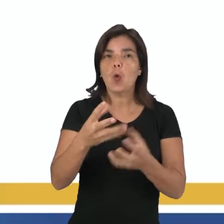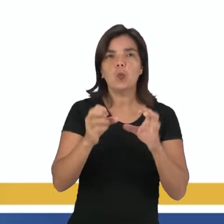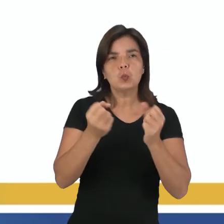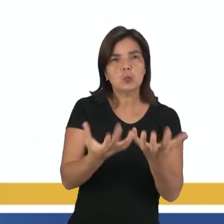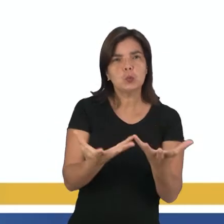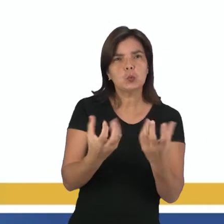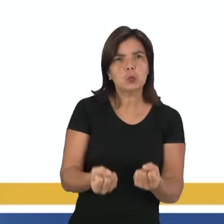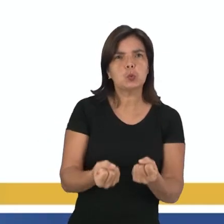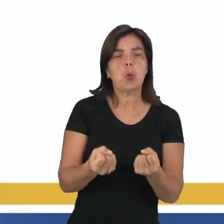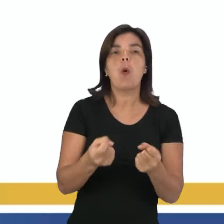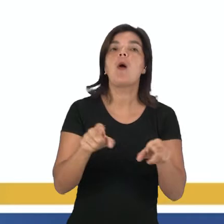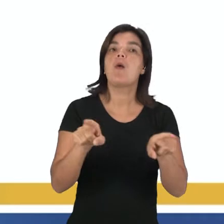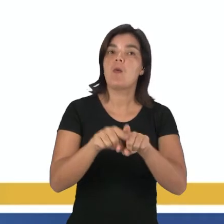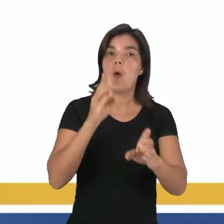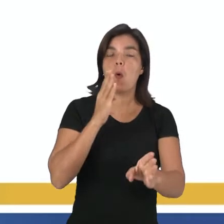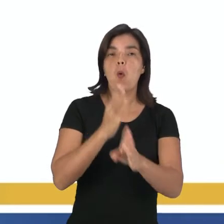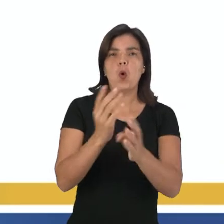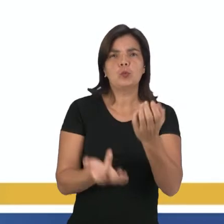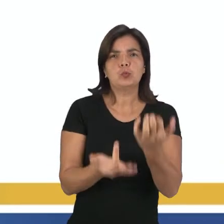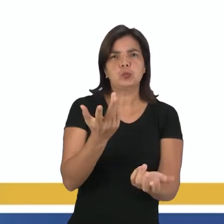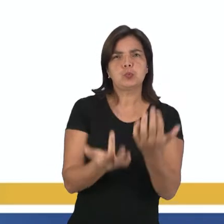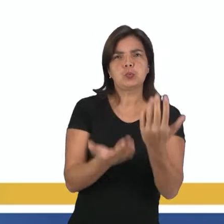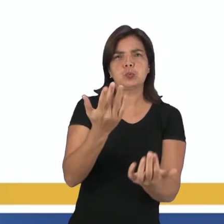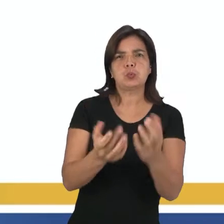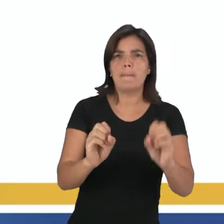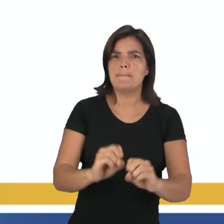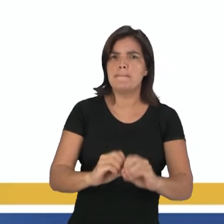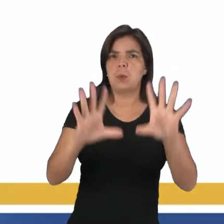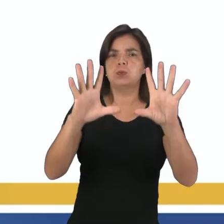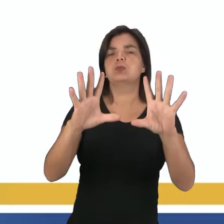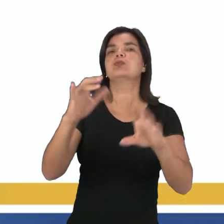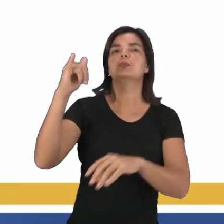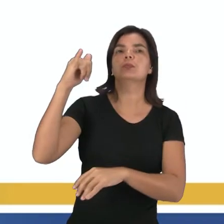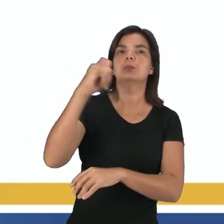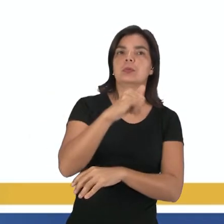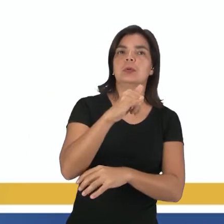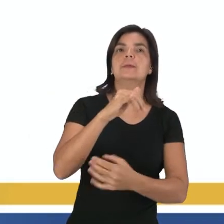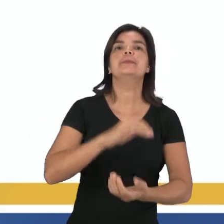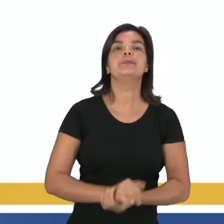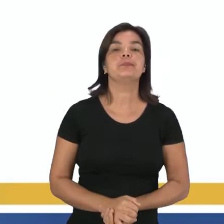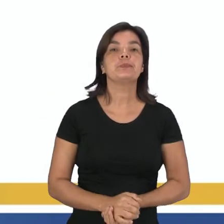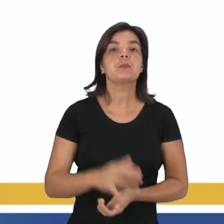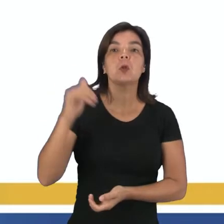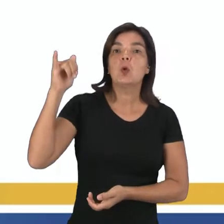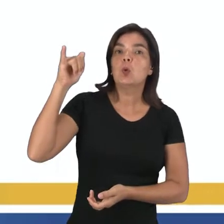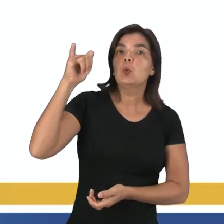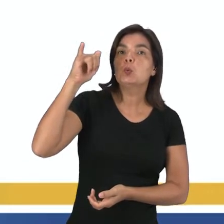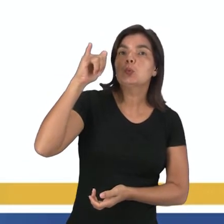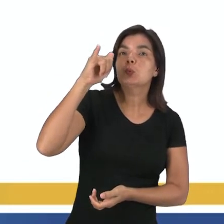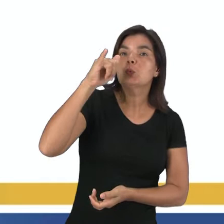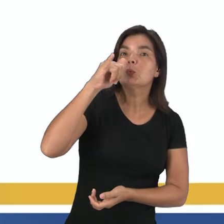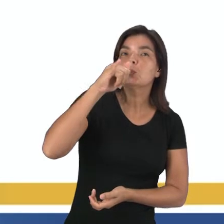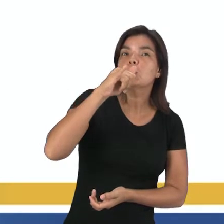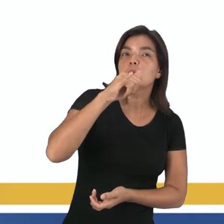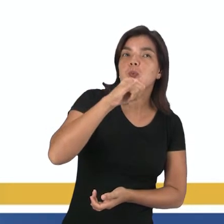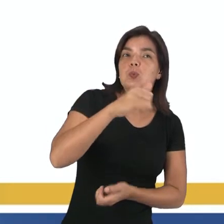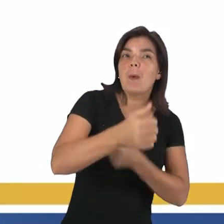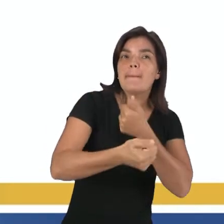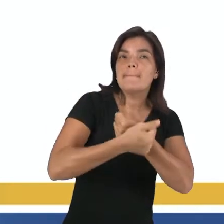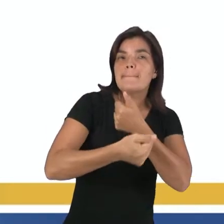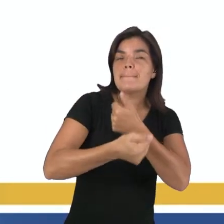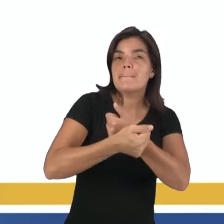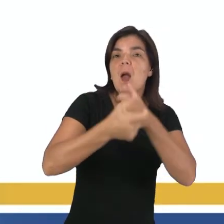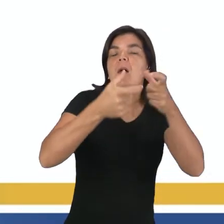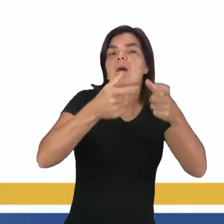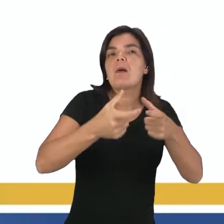foram jogadas, causando incêndio e uma explosão na aeronave. O avião acabou caindo nas